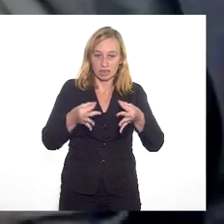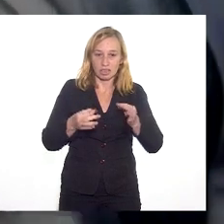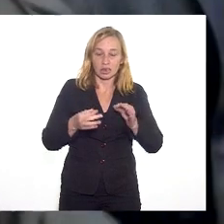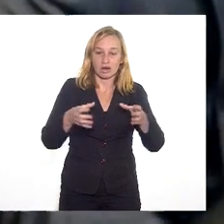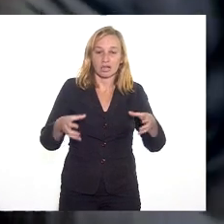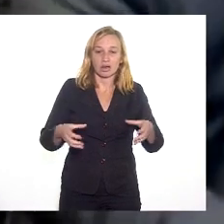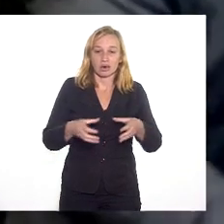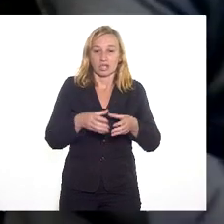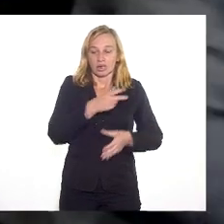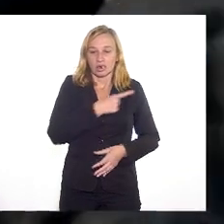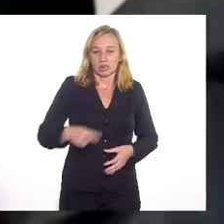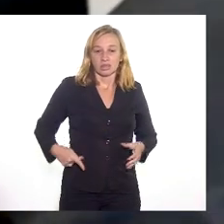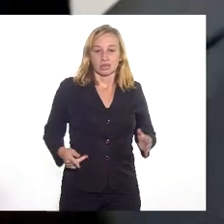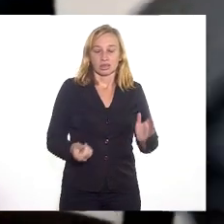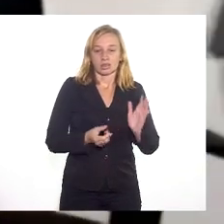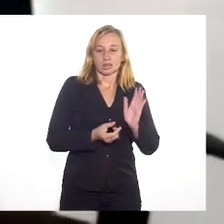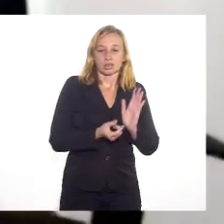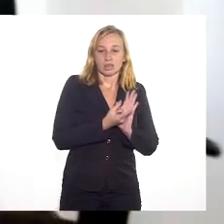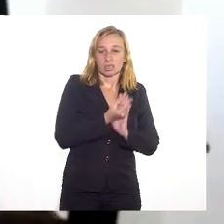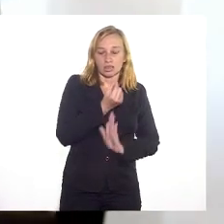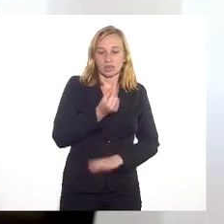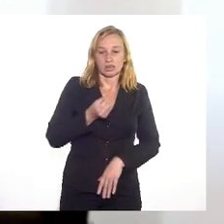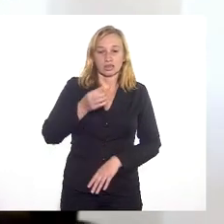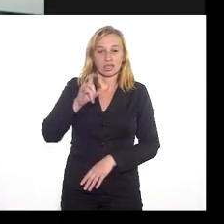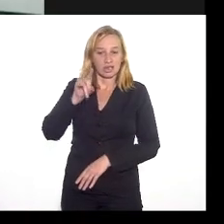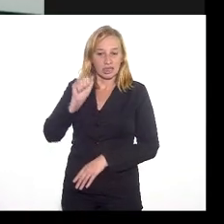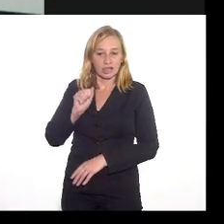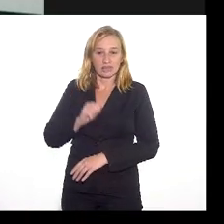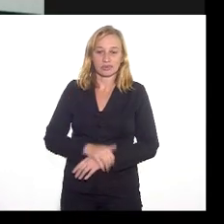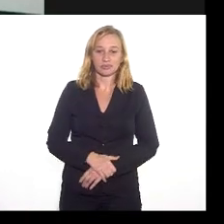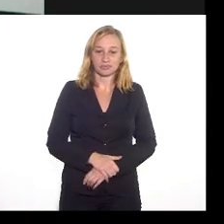Orçamento, deputado Márcio Canella.